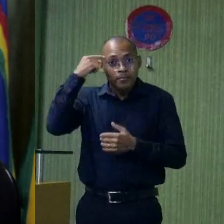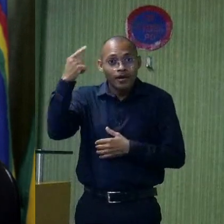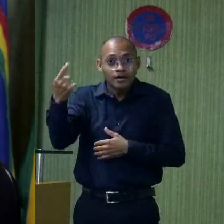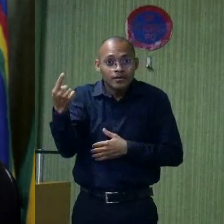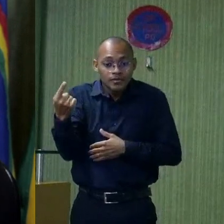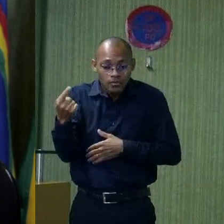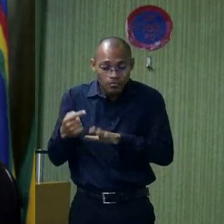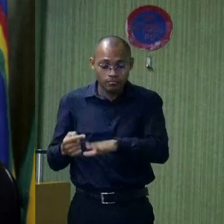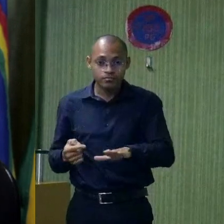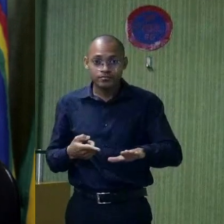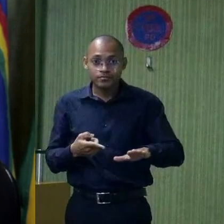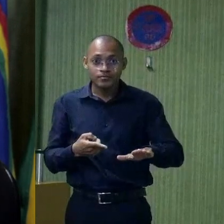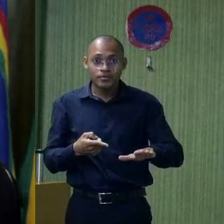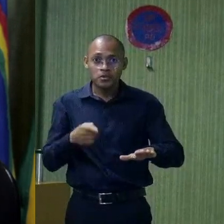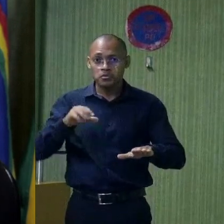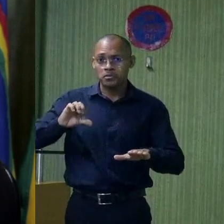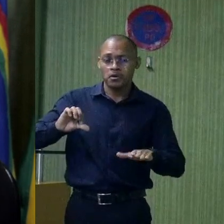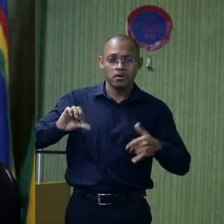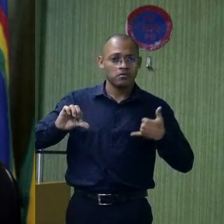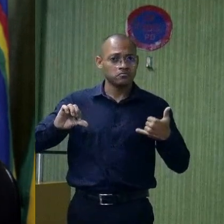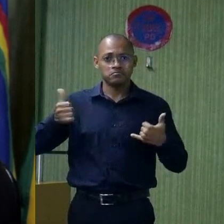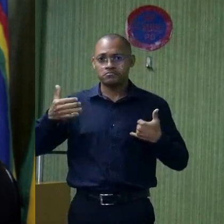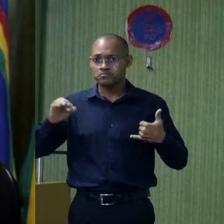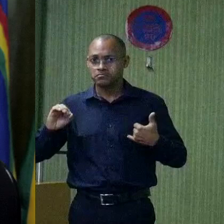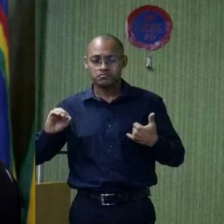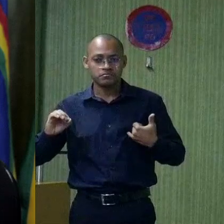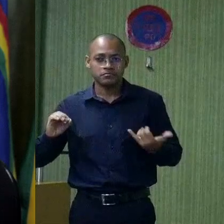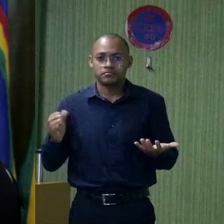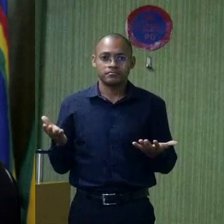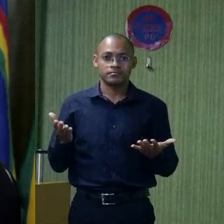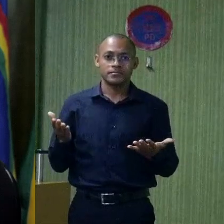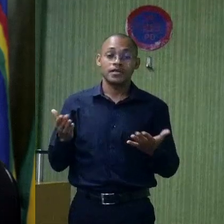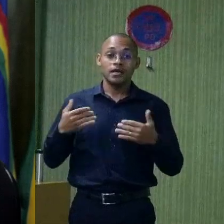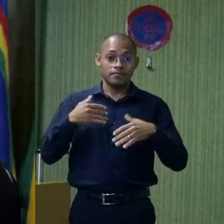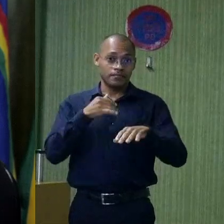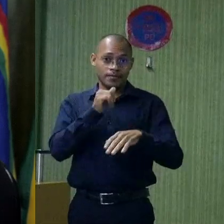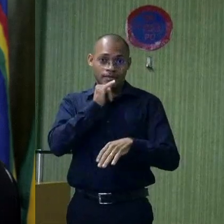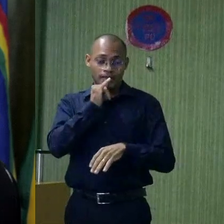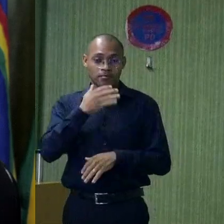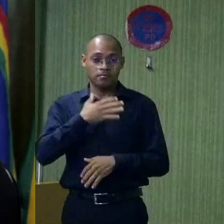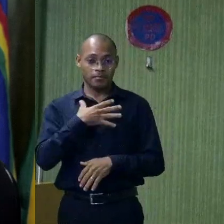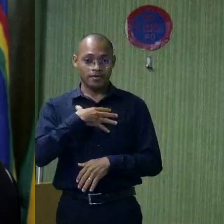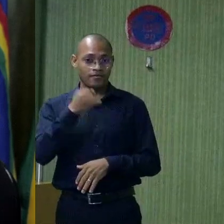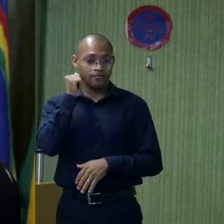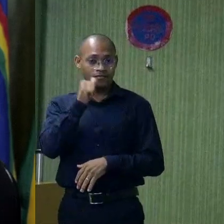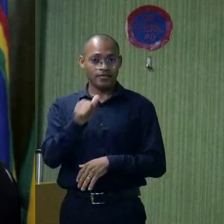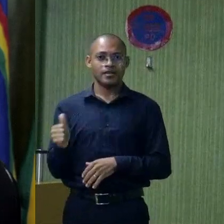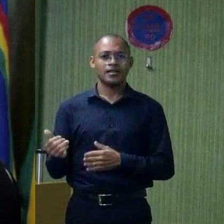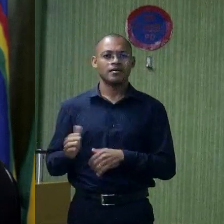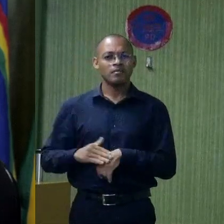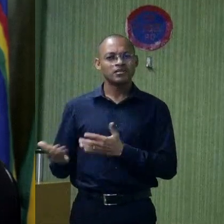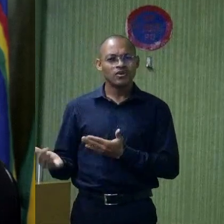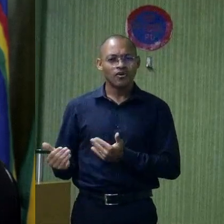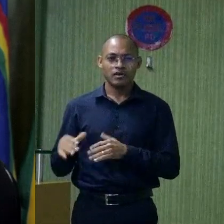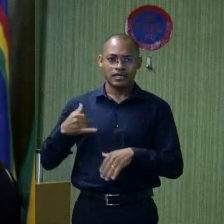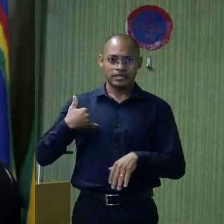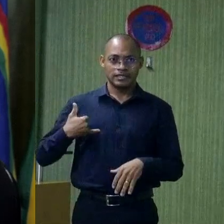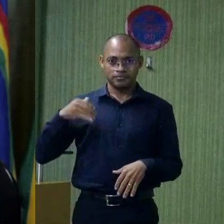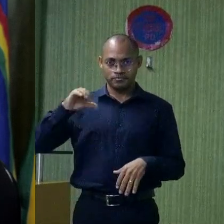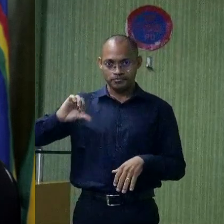uma criança com 9 10 anos né veja a minha filha mais nova ela tem 9